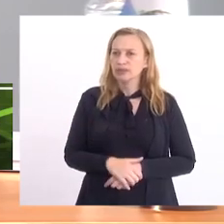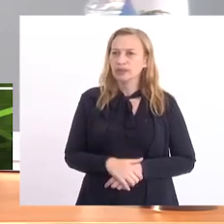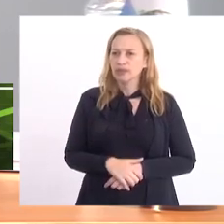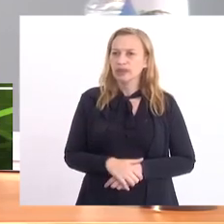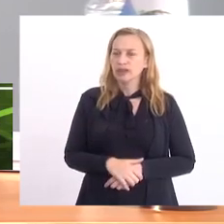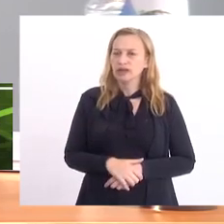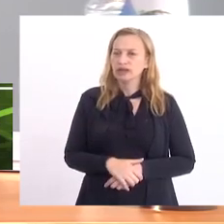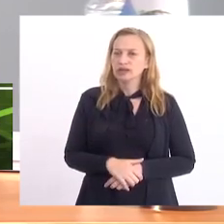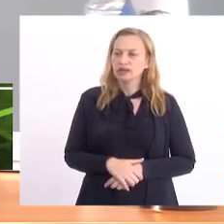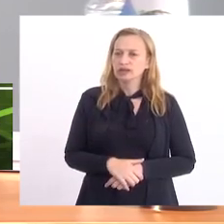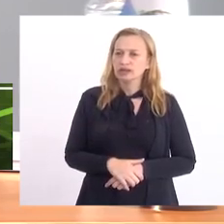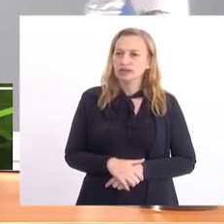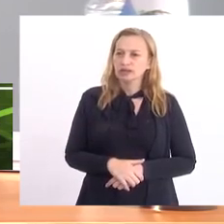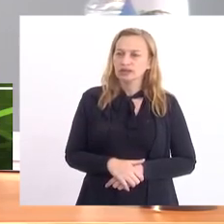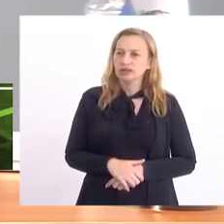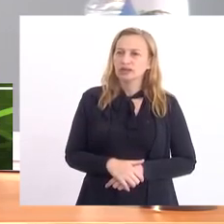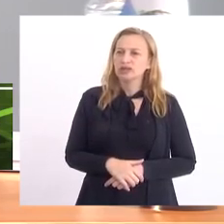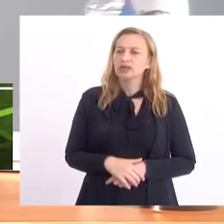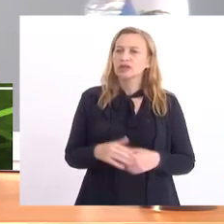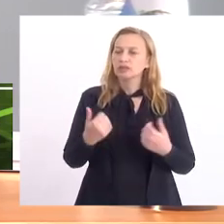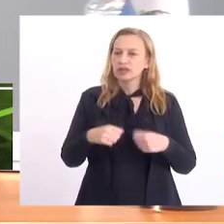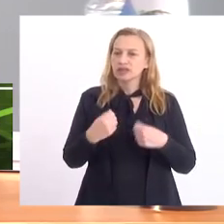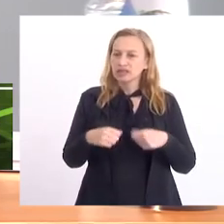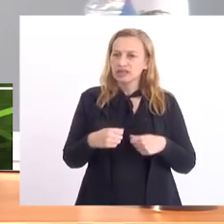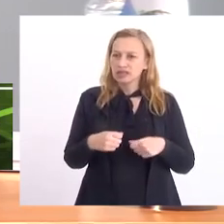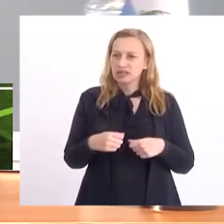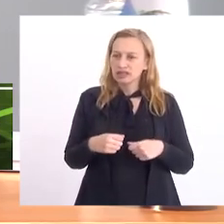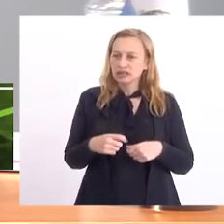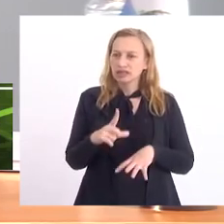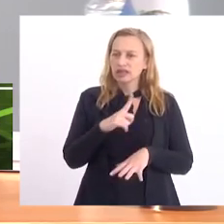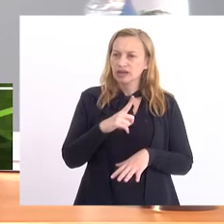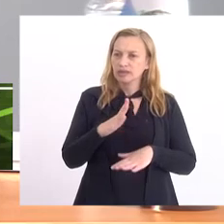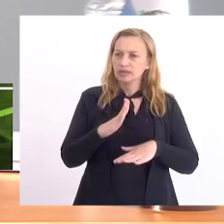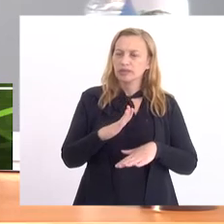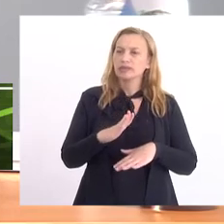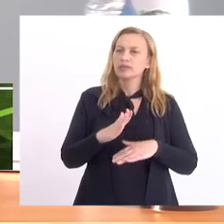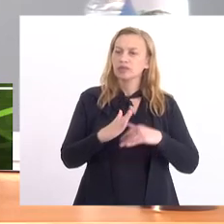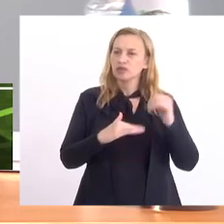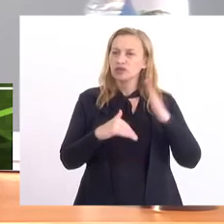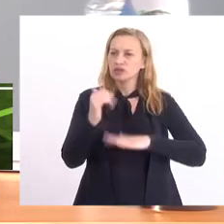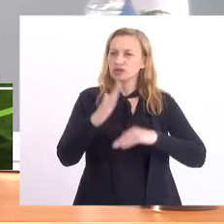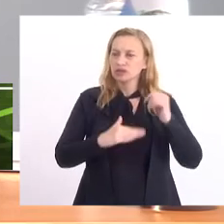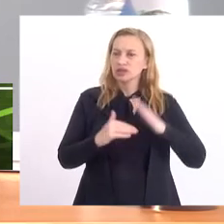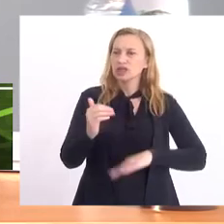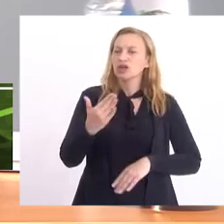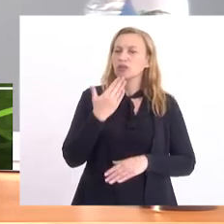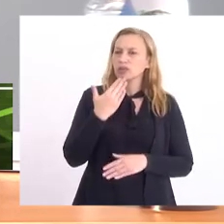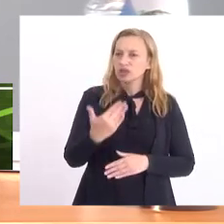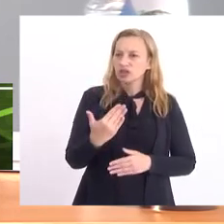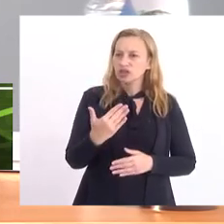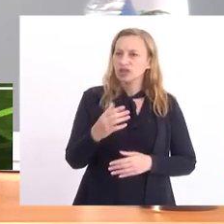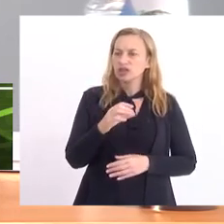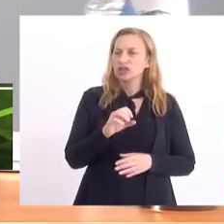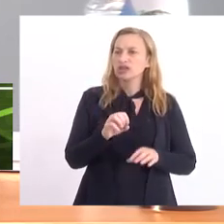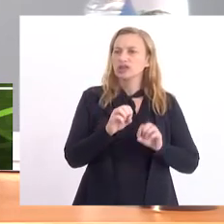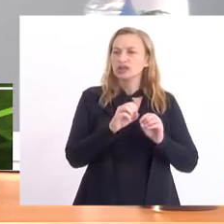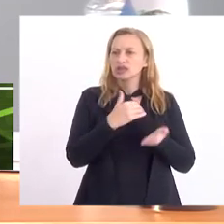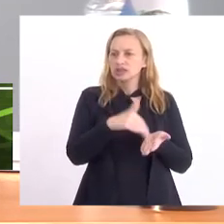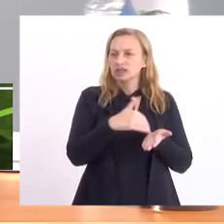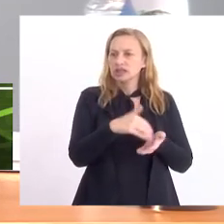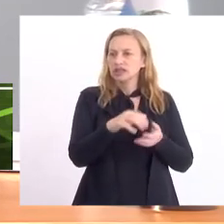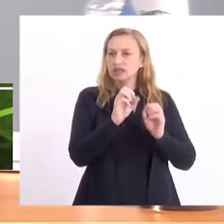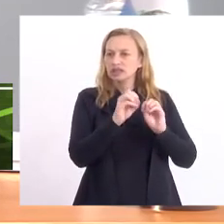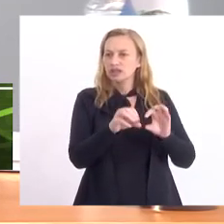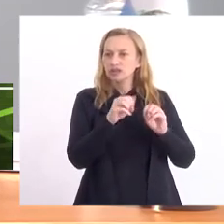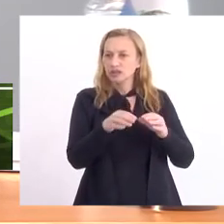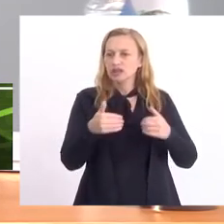de déficit que a gente teria que preencher, e até foi com base nisso que eu solicitei à SEDUC abertura